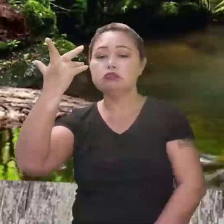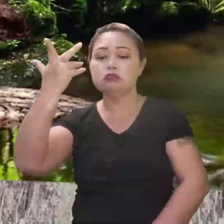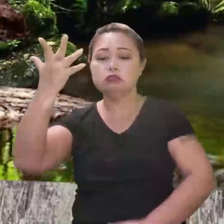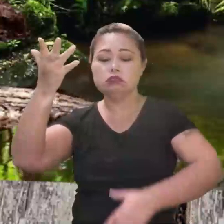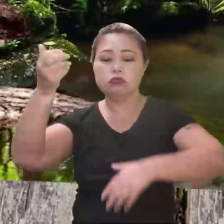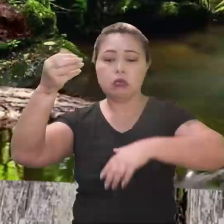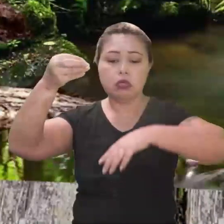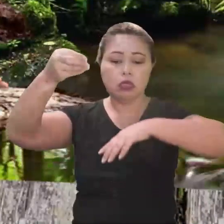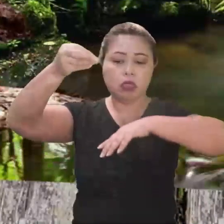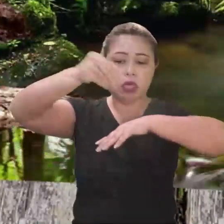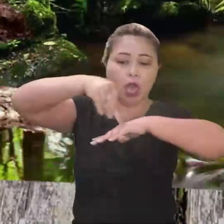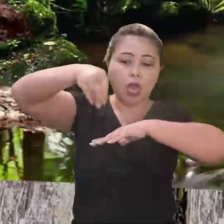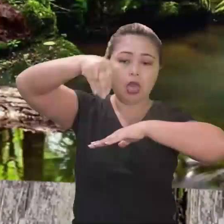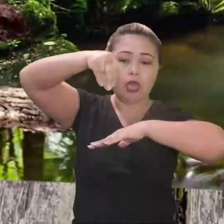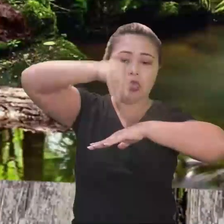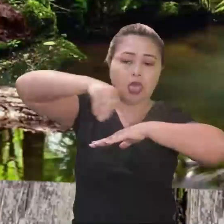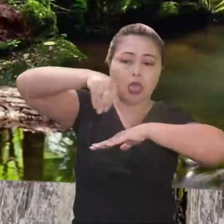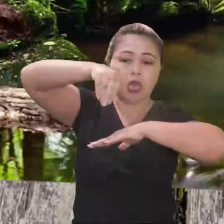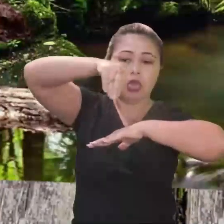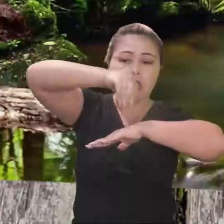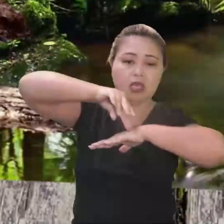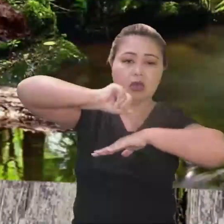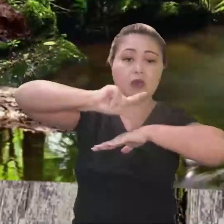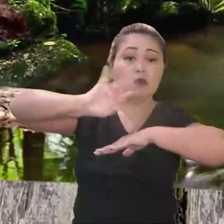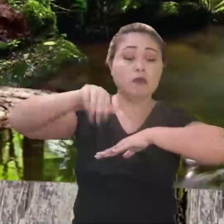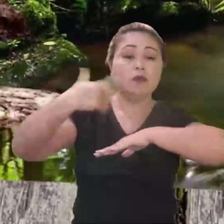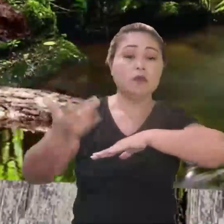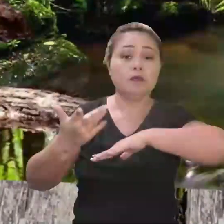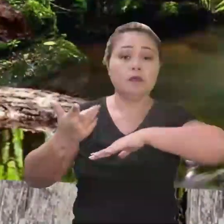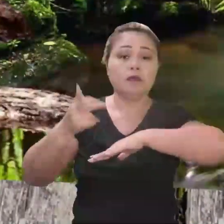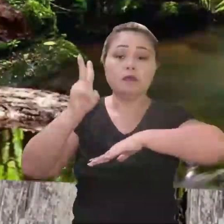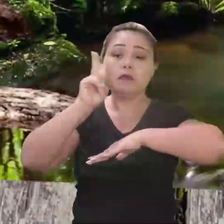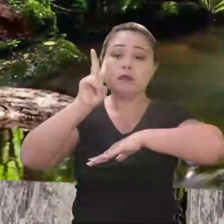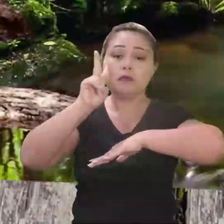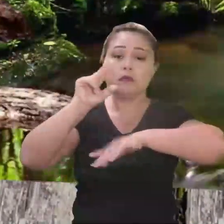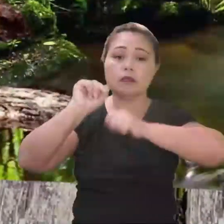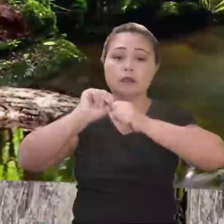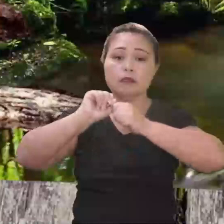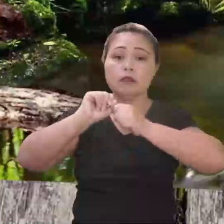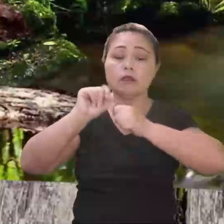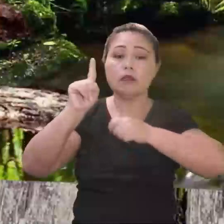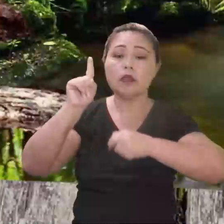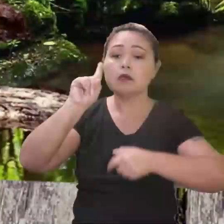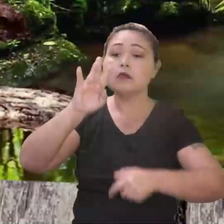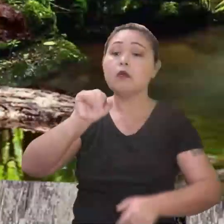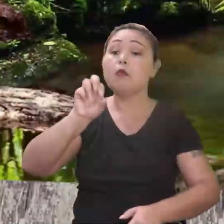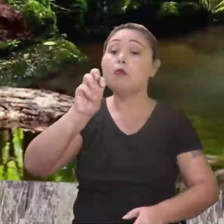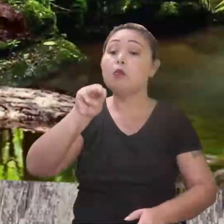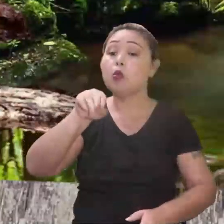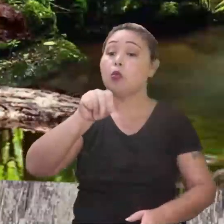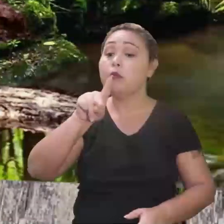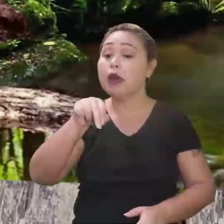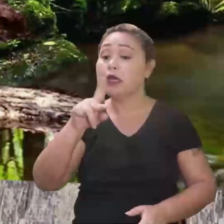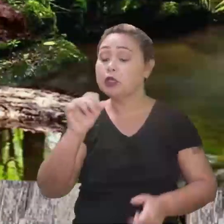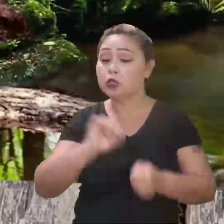bruscos, de soterramento. Galera, presta atenção. Lembra do Brumadinho, desse incidente?